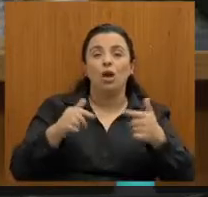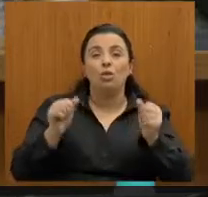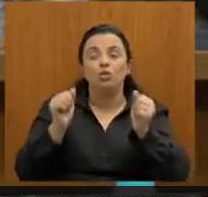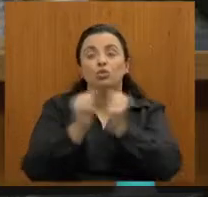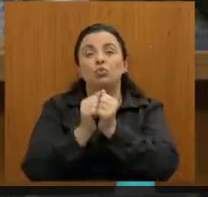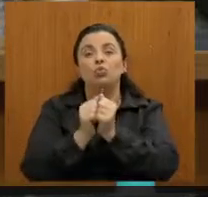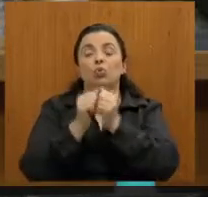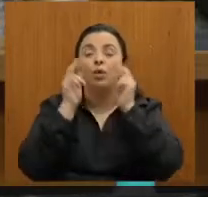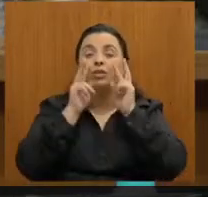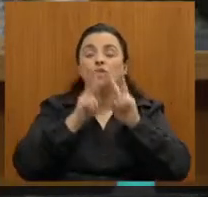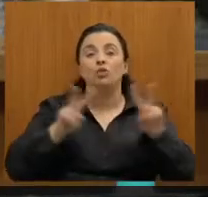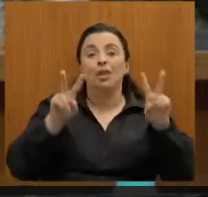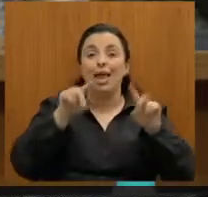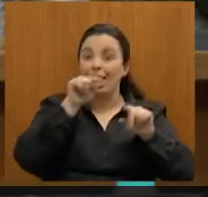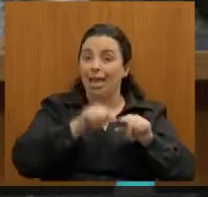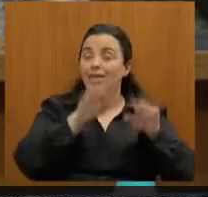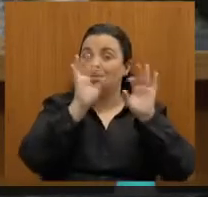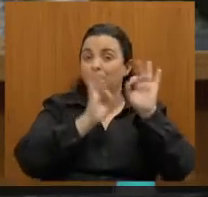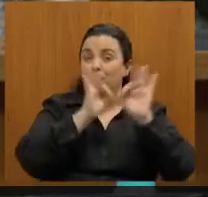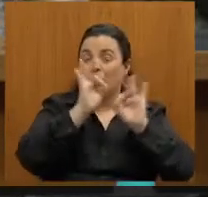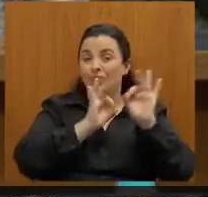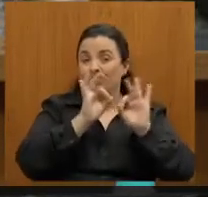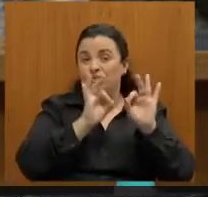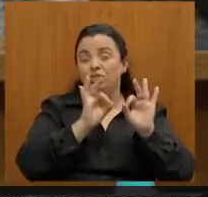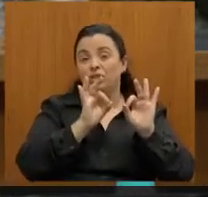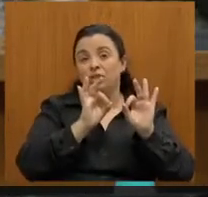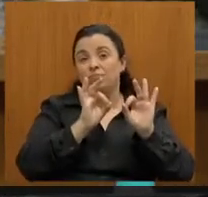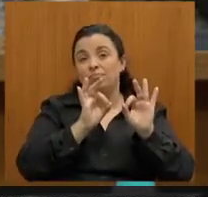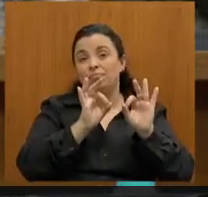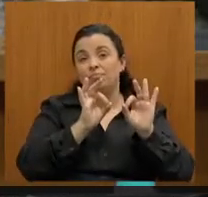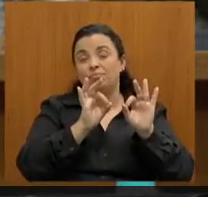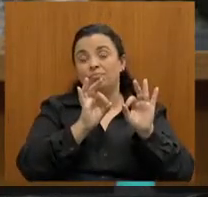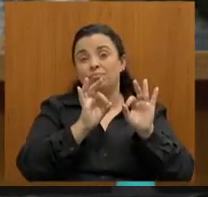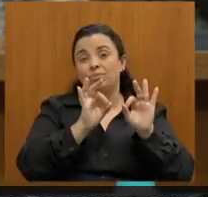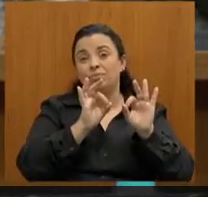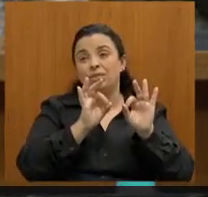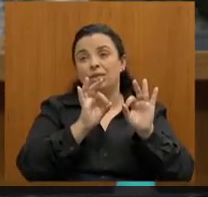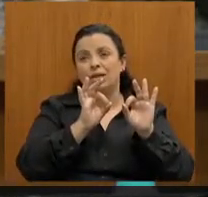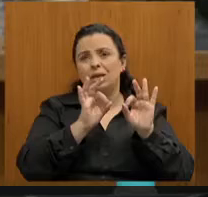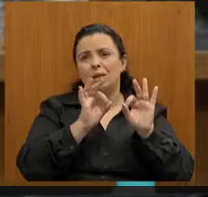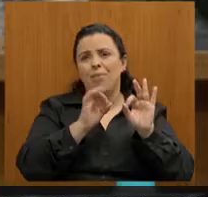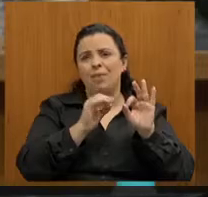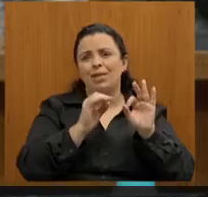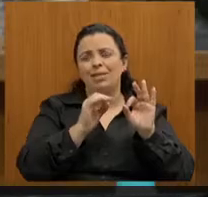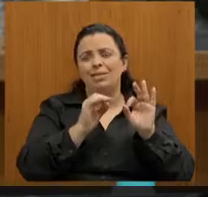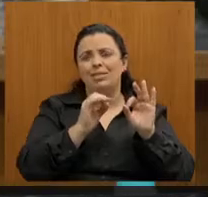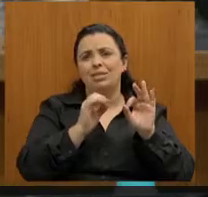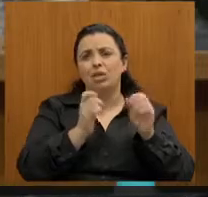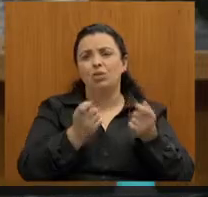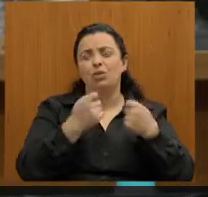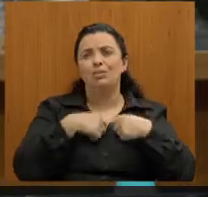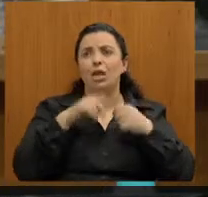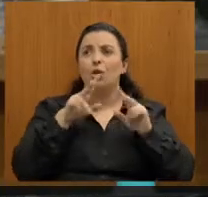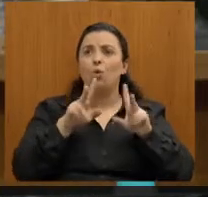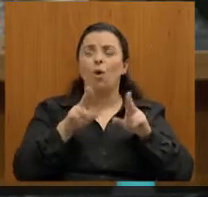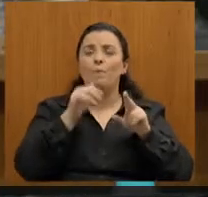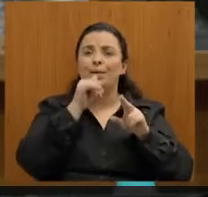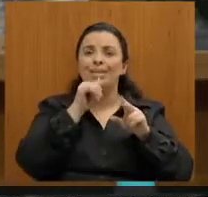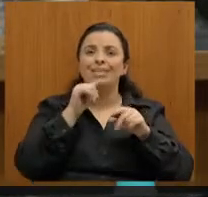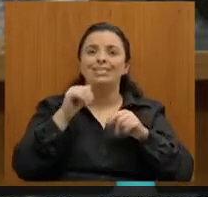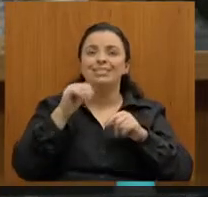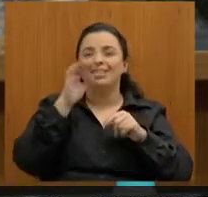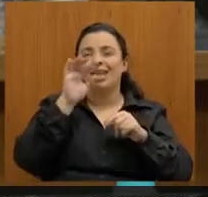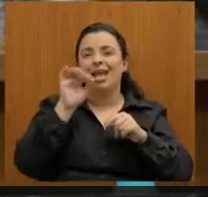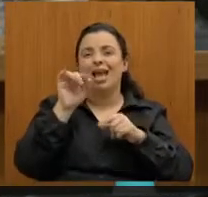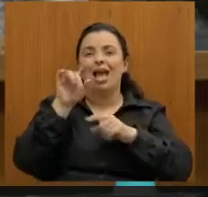e o projeto Primavera de redes nos coloca como pequenas abelhas polinizando Semeando flores